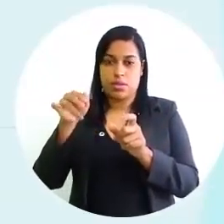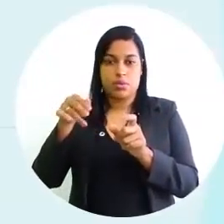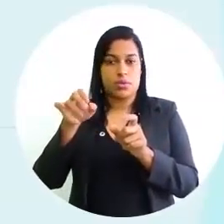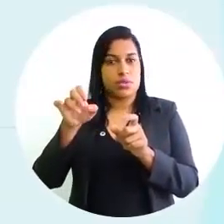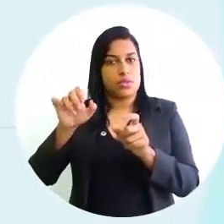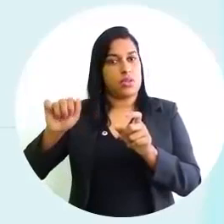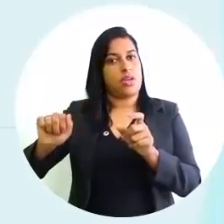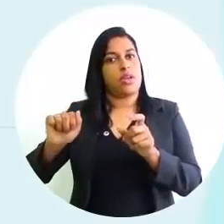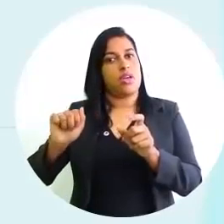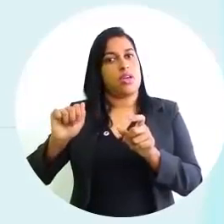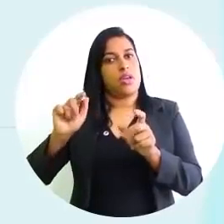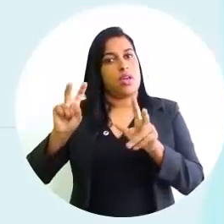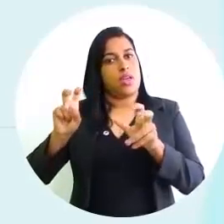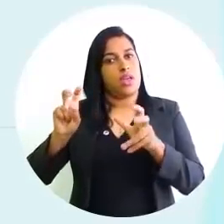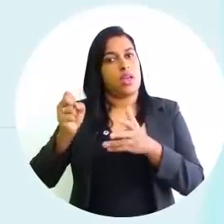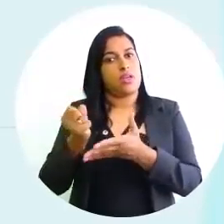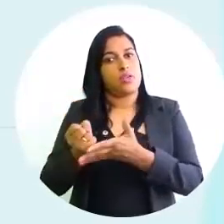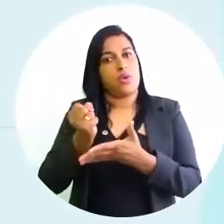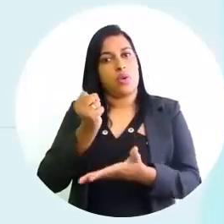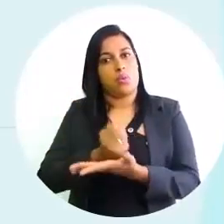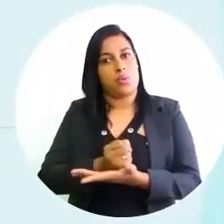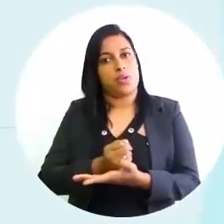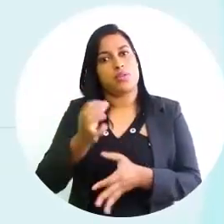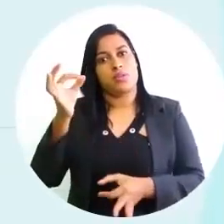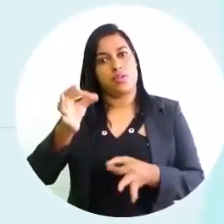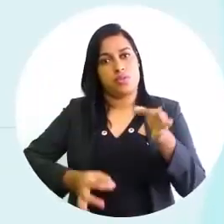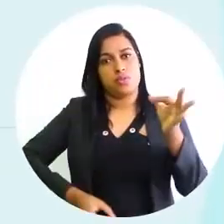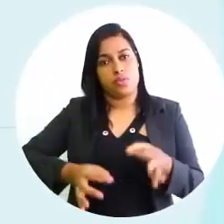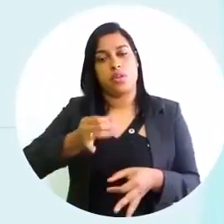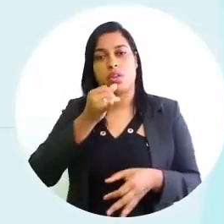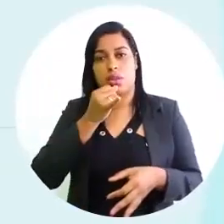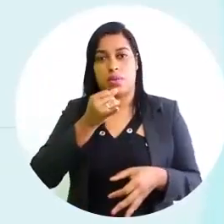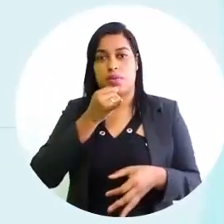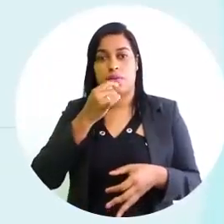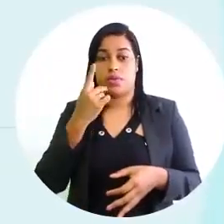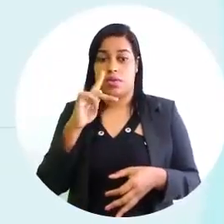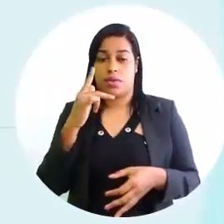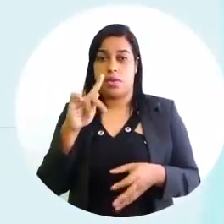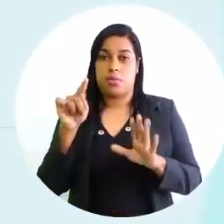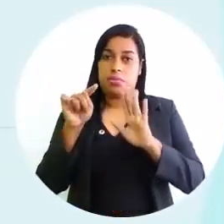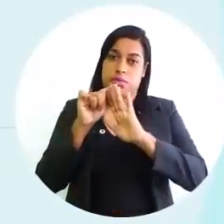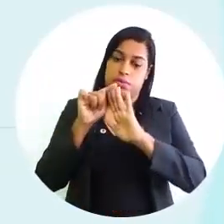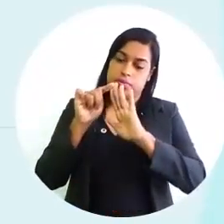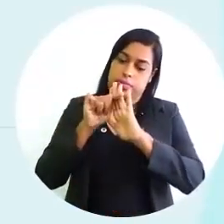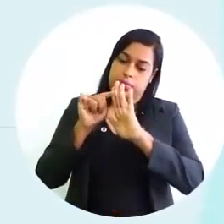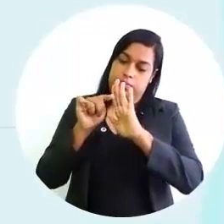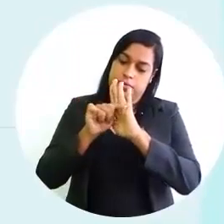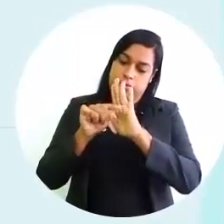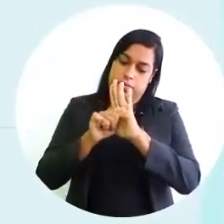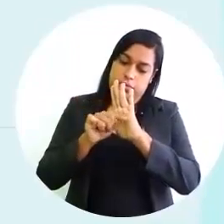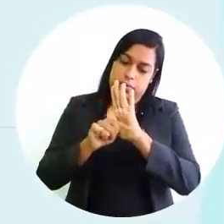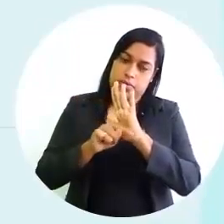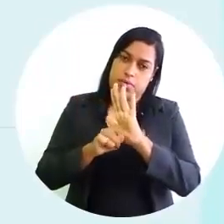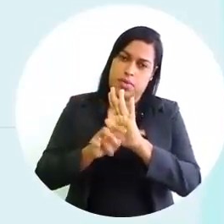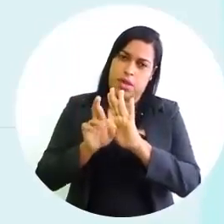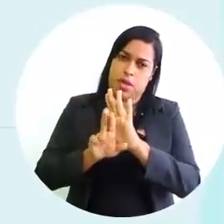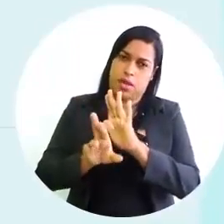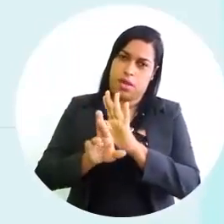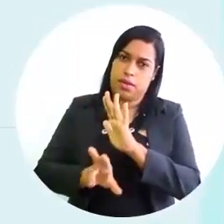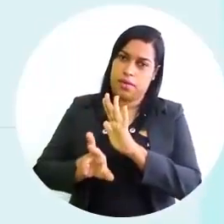indexar documentos na área da justiça. E aí tem um exemplo aí dentro dessa listagem de parentesco. Tem uma série